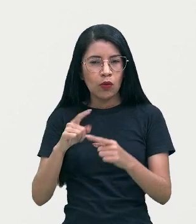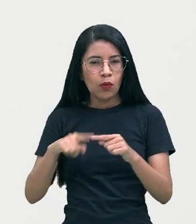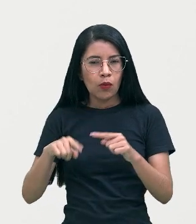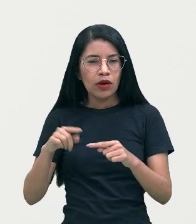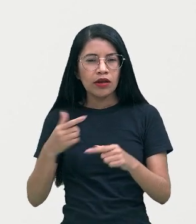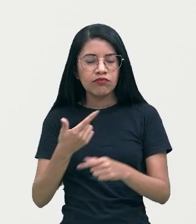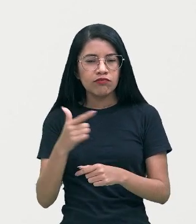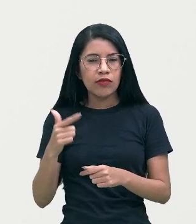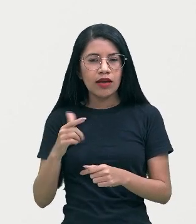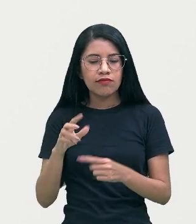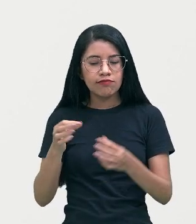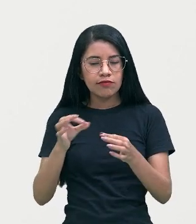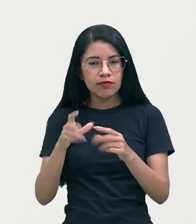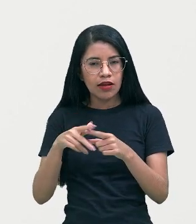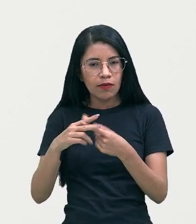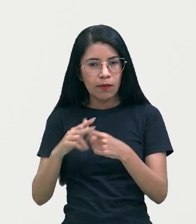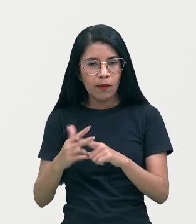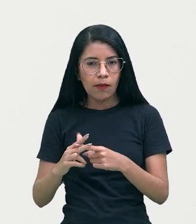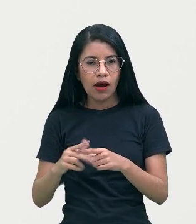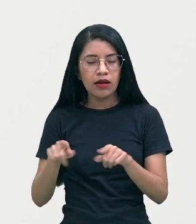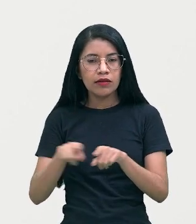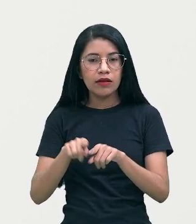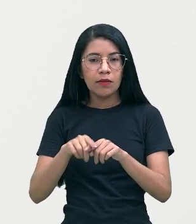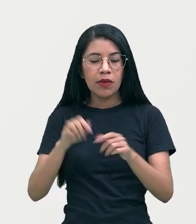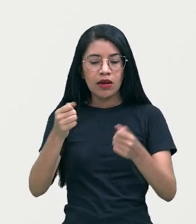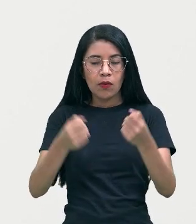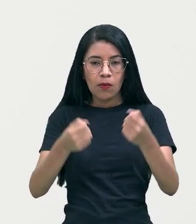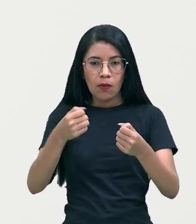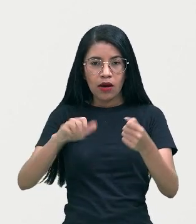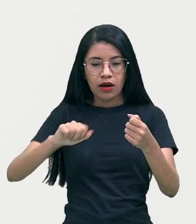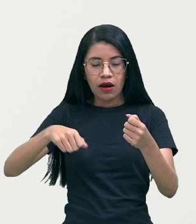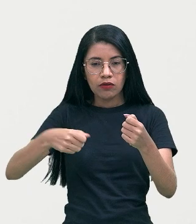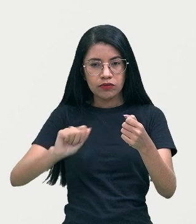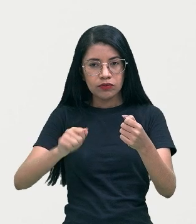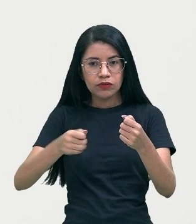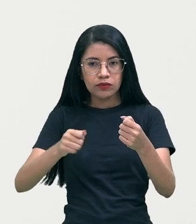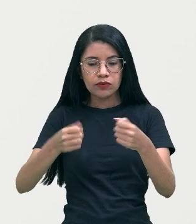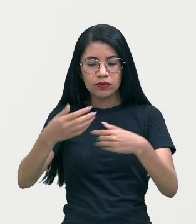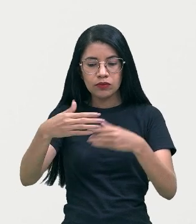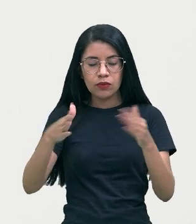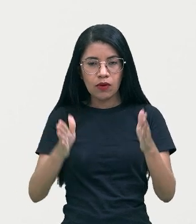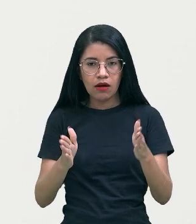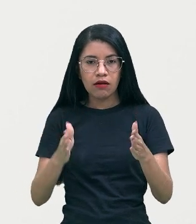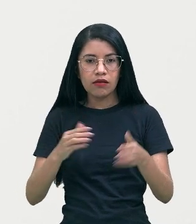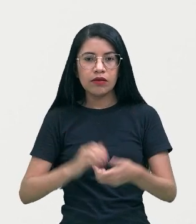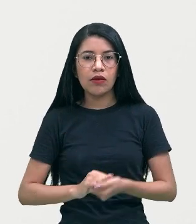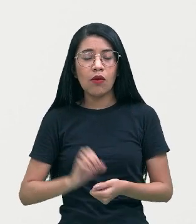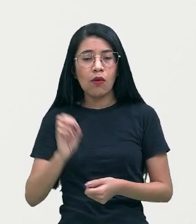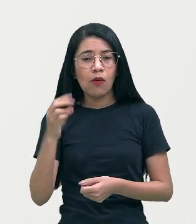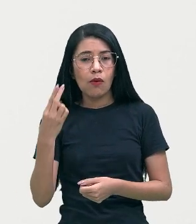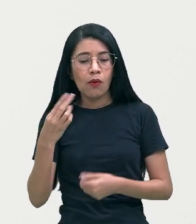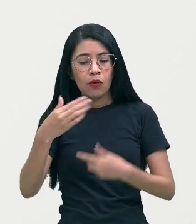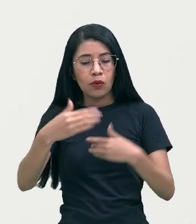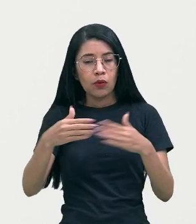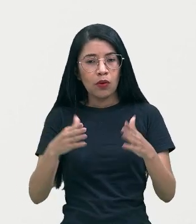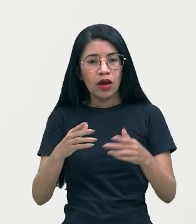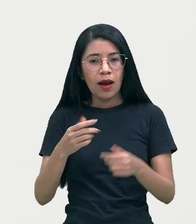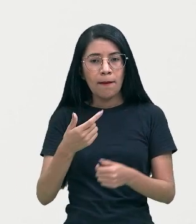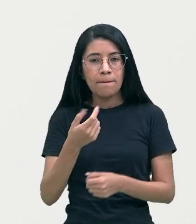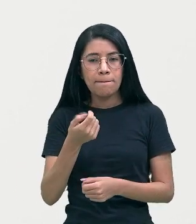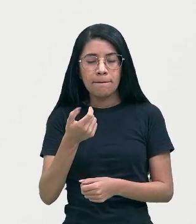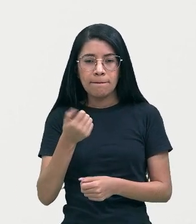e o funcionamento de motores de carro em garagens, olha aí, ó, ou em ambientes pouco ventilados.